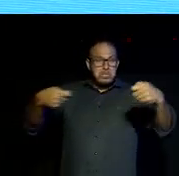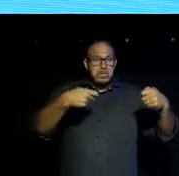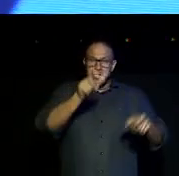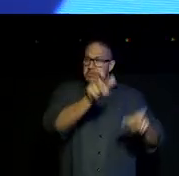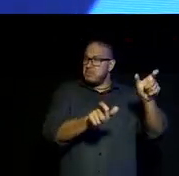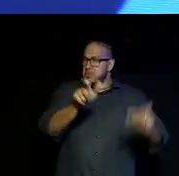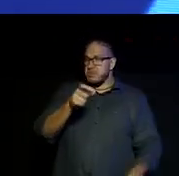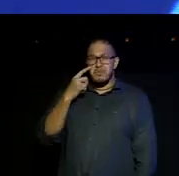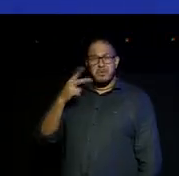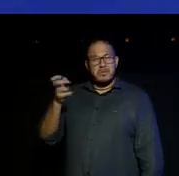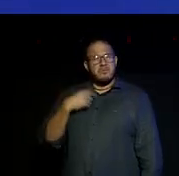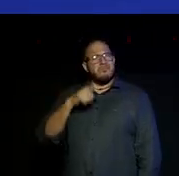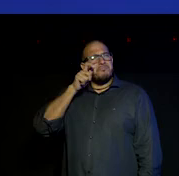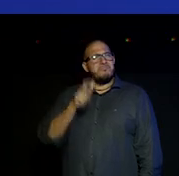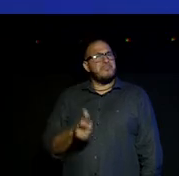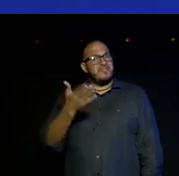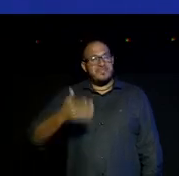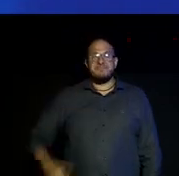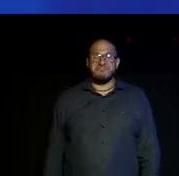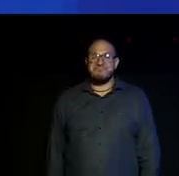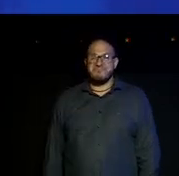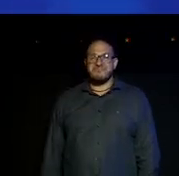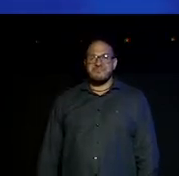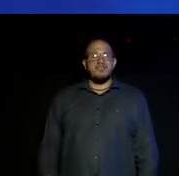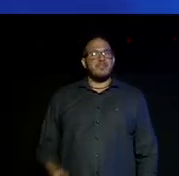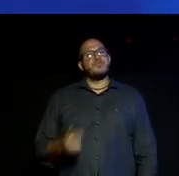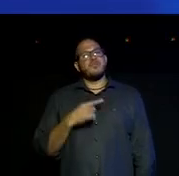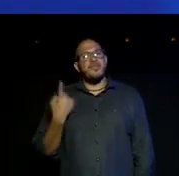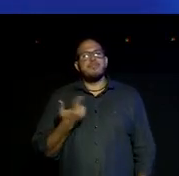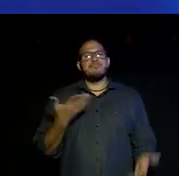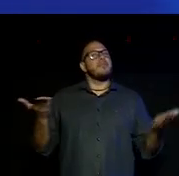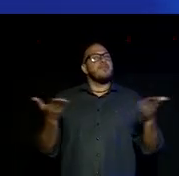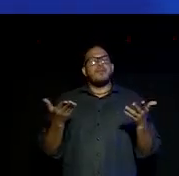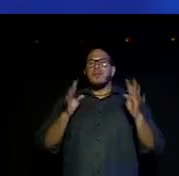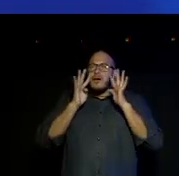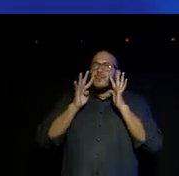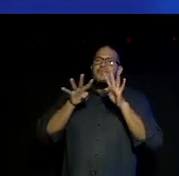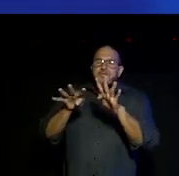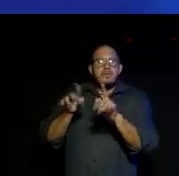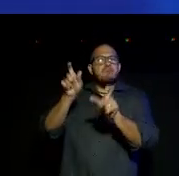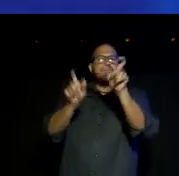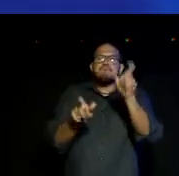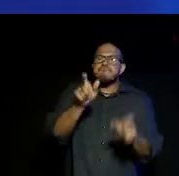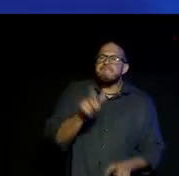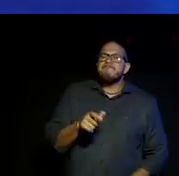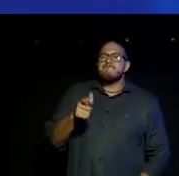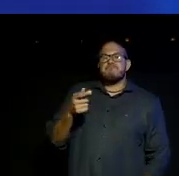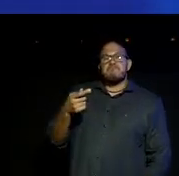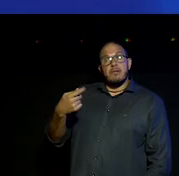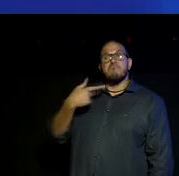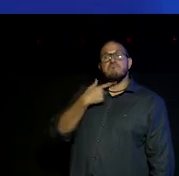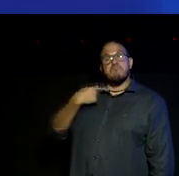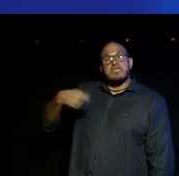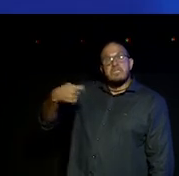das pessoas. Eu acho isso muito curioso. Então, nós nos voltamos para aparências e por necessidade